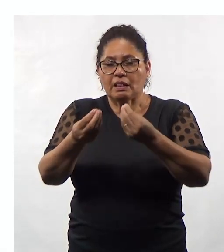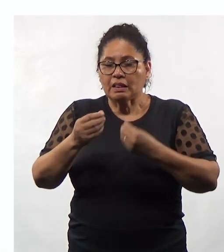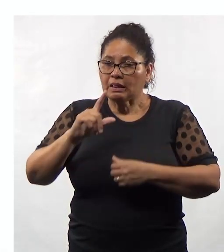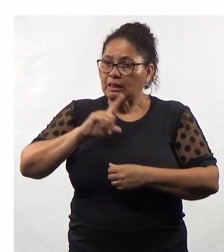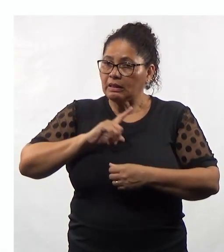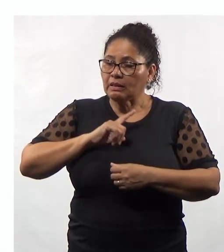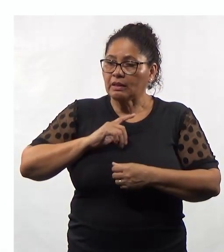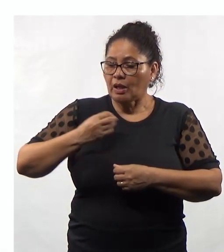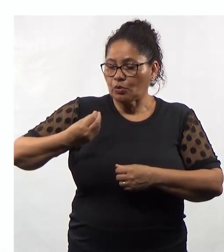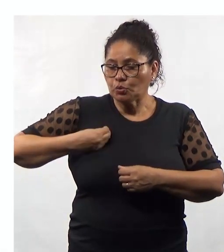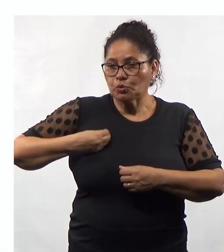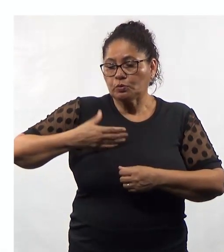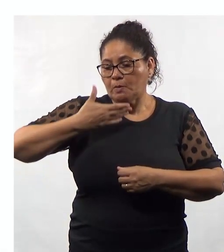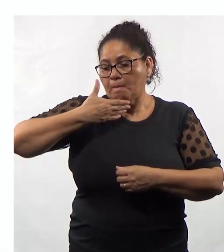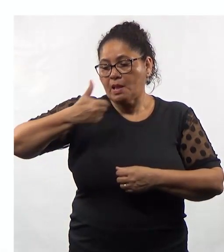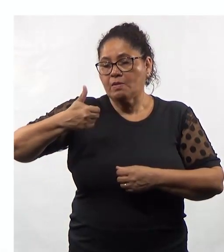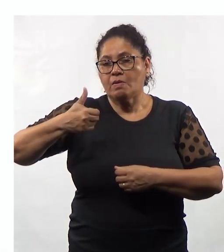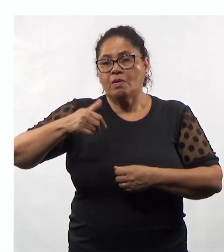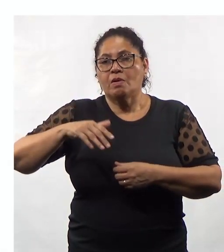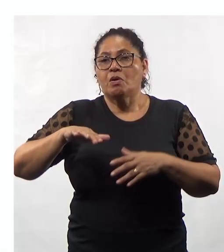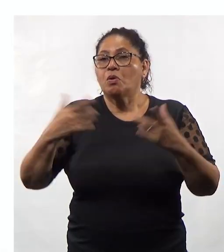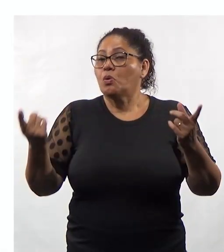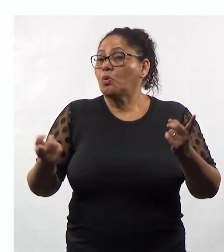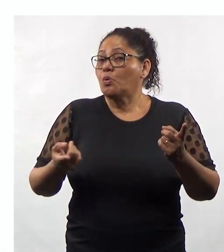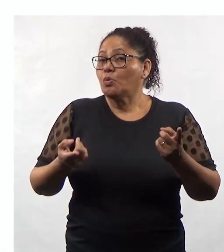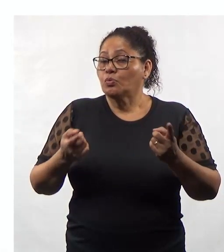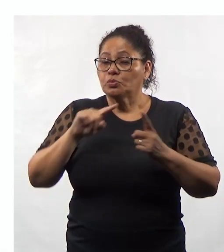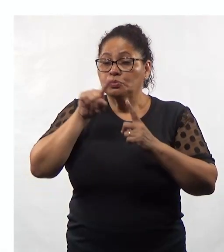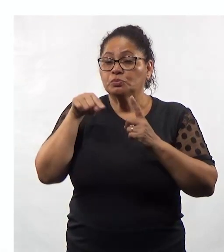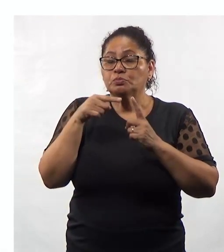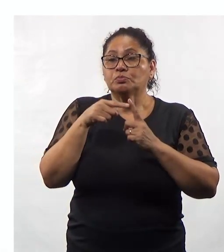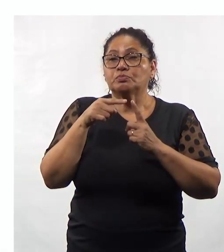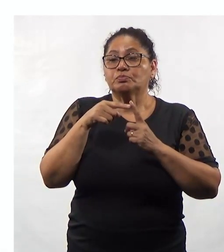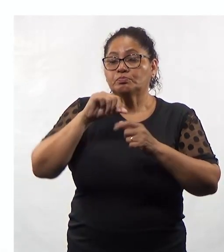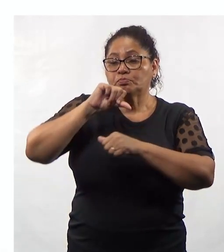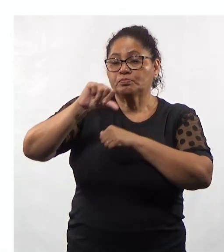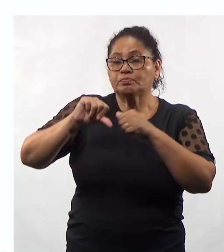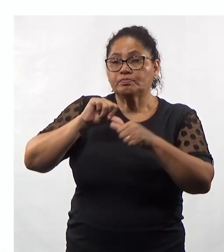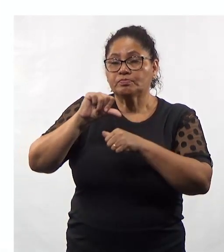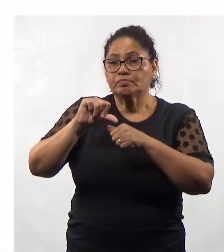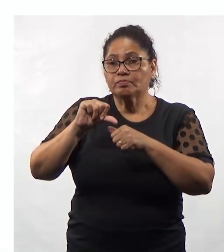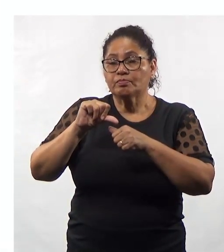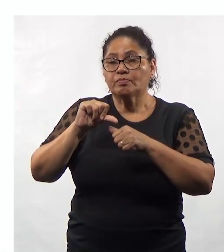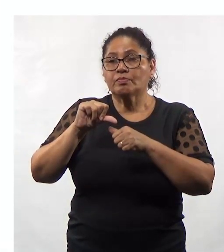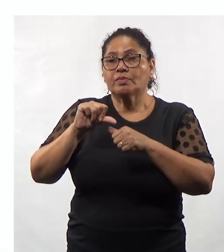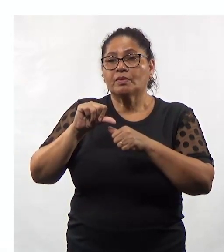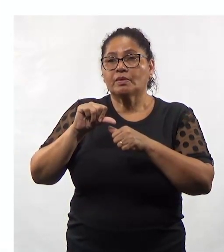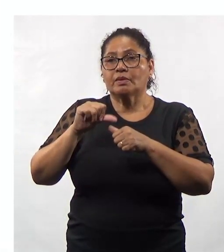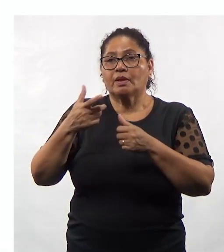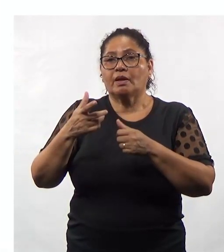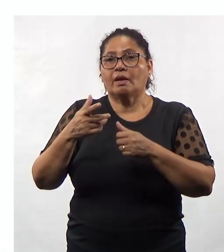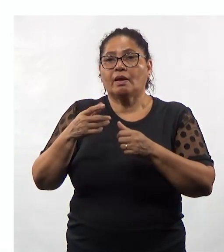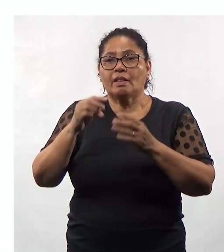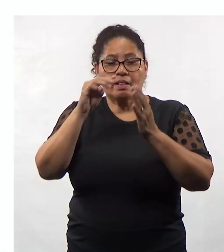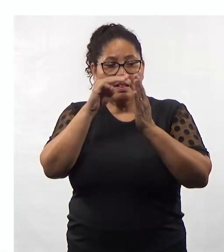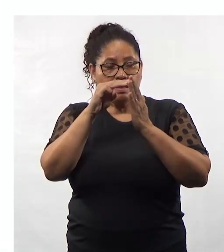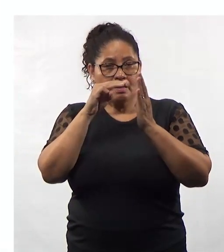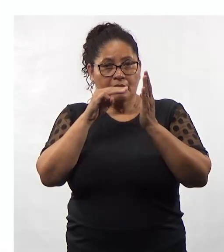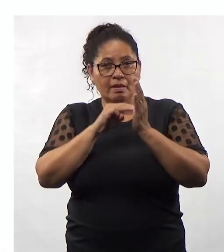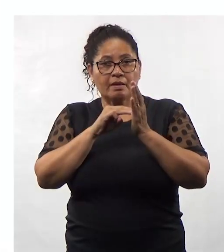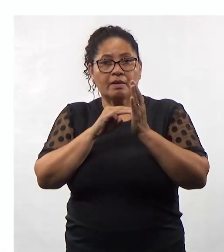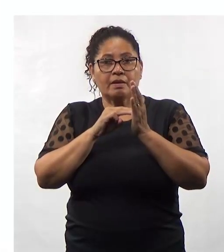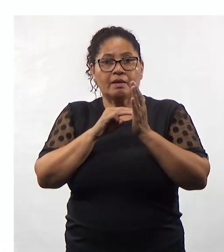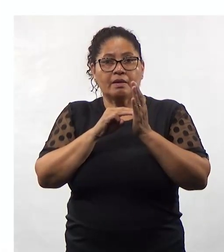receber uma pontuação melhor. Qual que é o objetivo dessa avaliação? avaliar a contribuição da